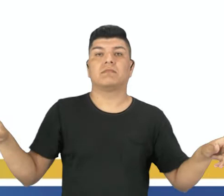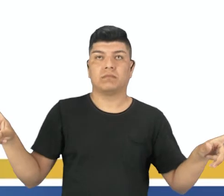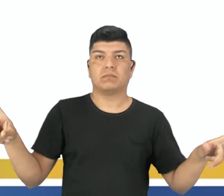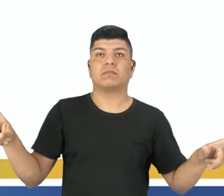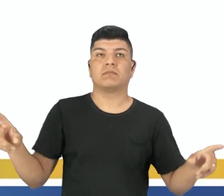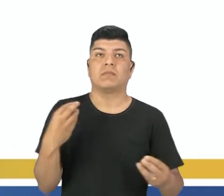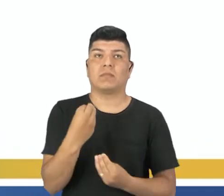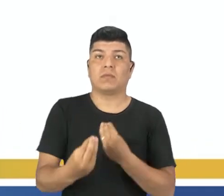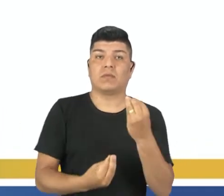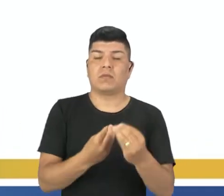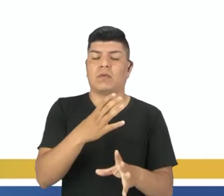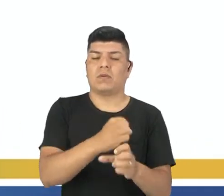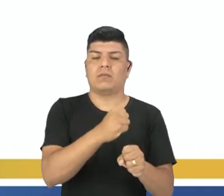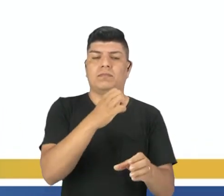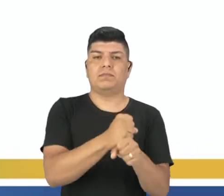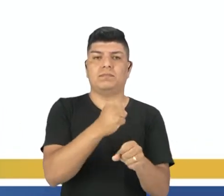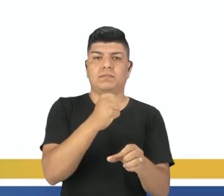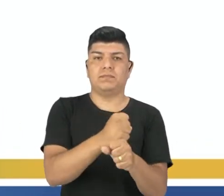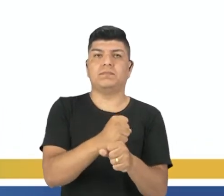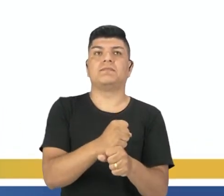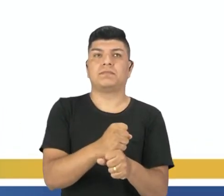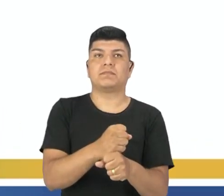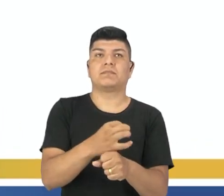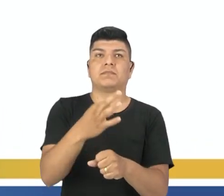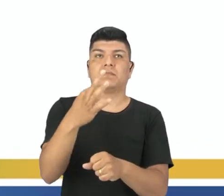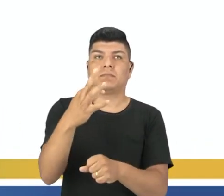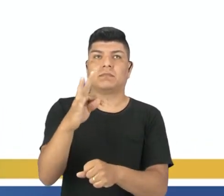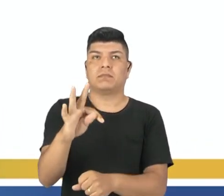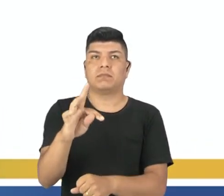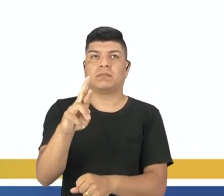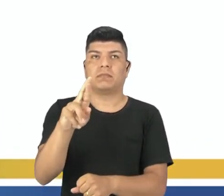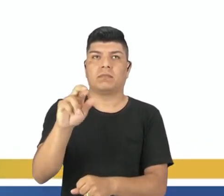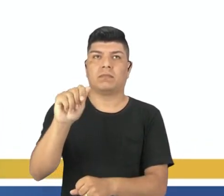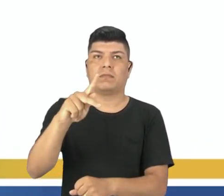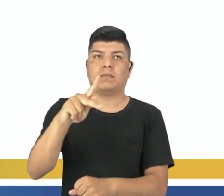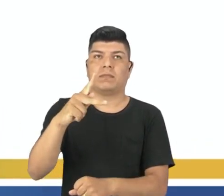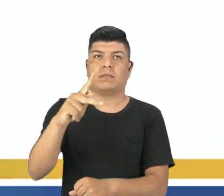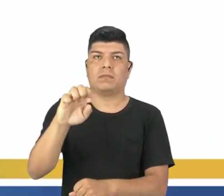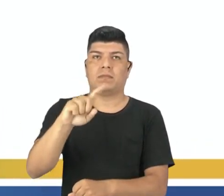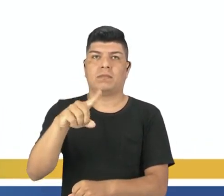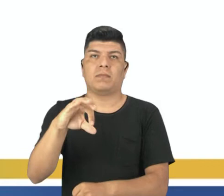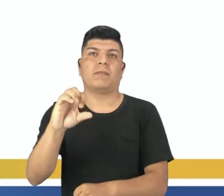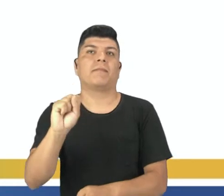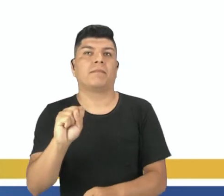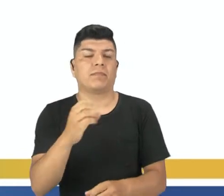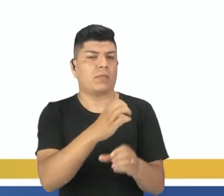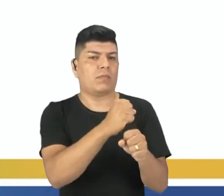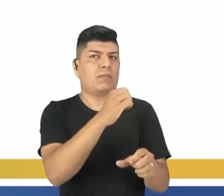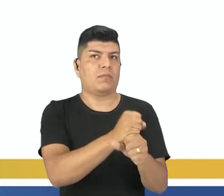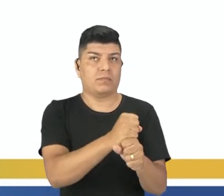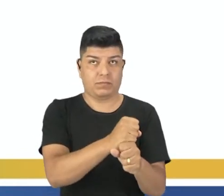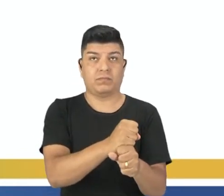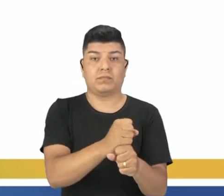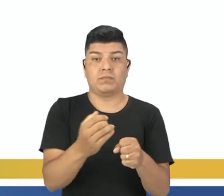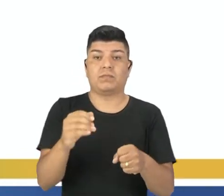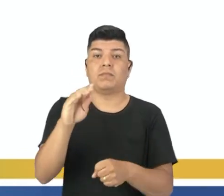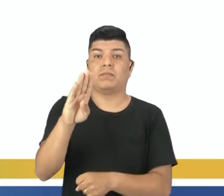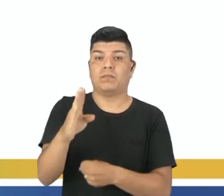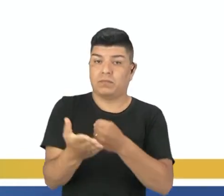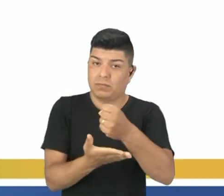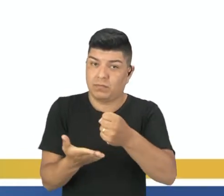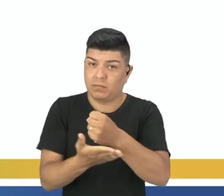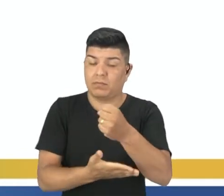Então como é que a gente calcula a área de um trapézio né a área de um trapézio ela é dada pelo somatório entre as medidas da